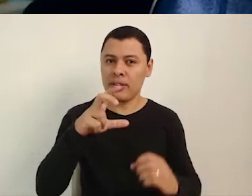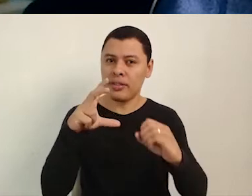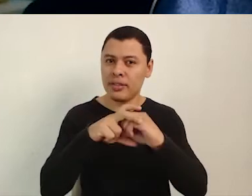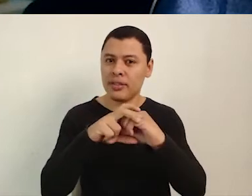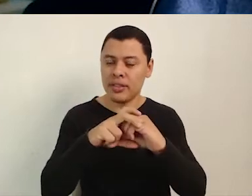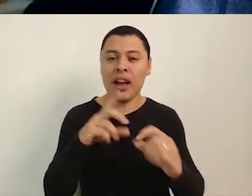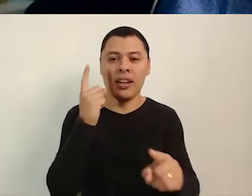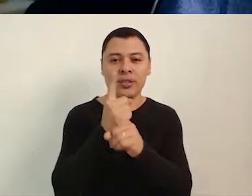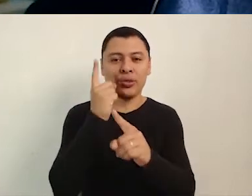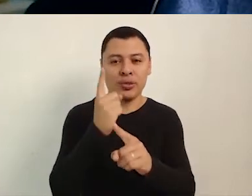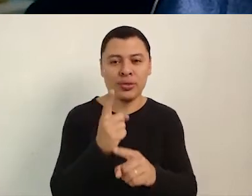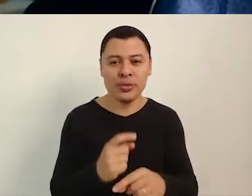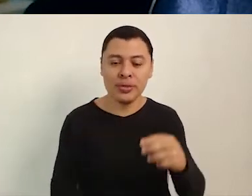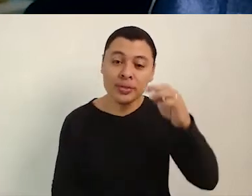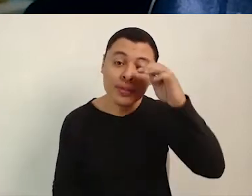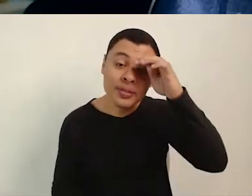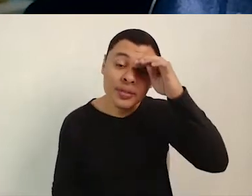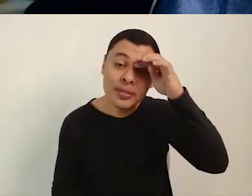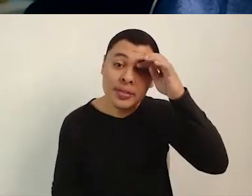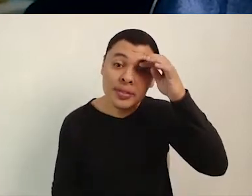Ah, já achei aqui, peraí.